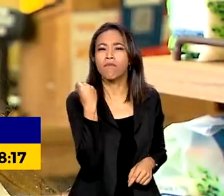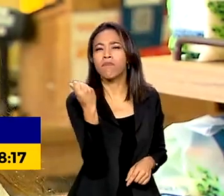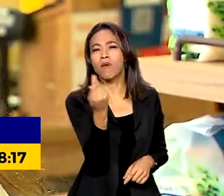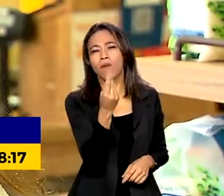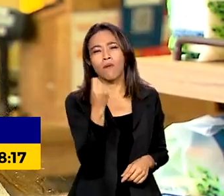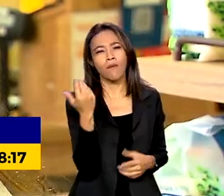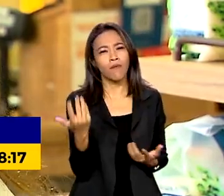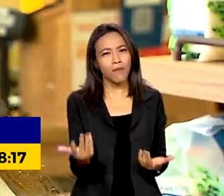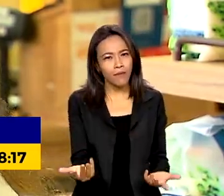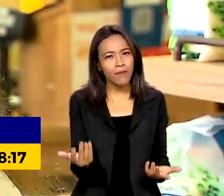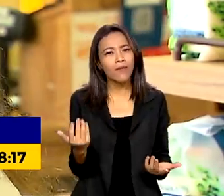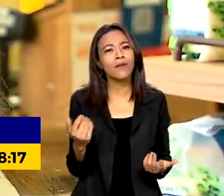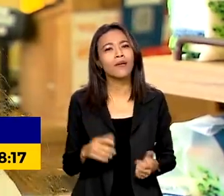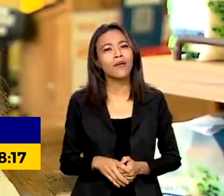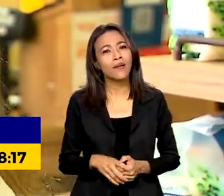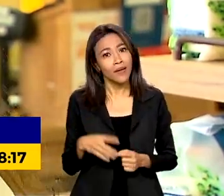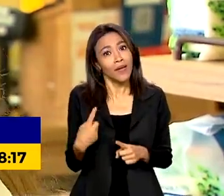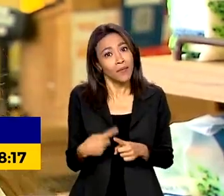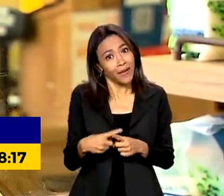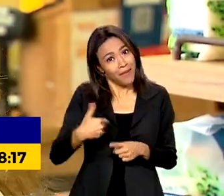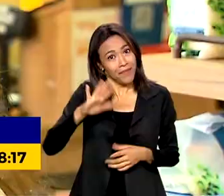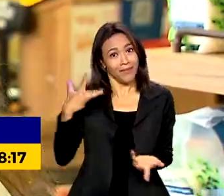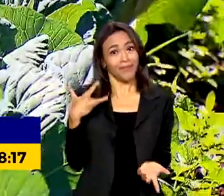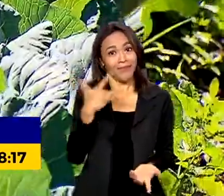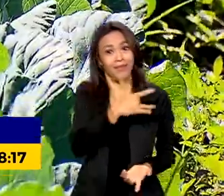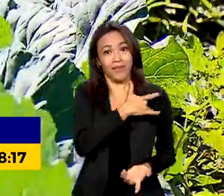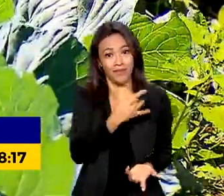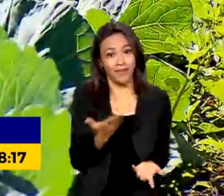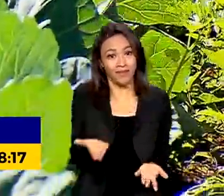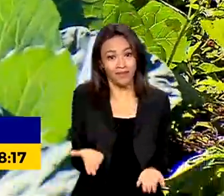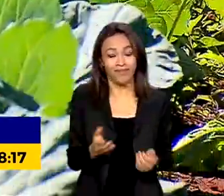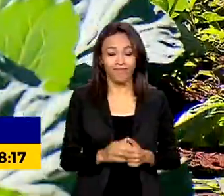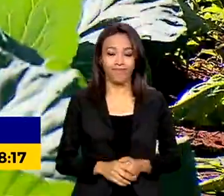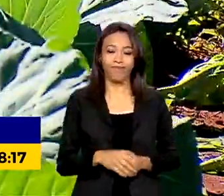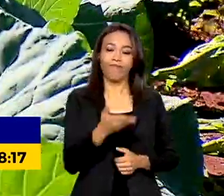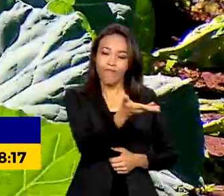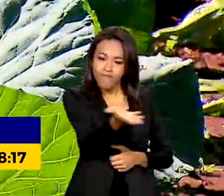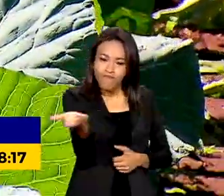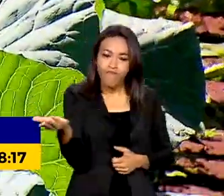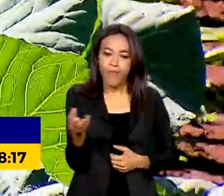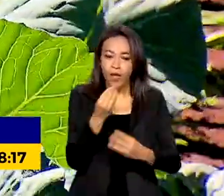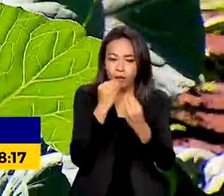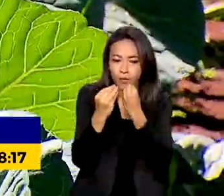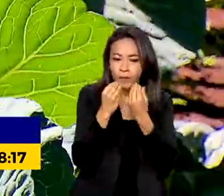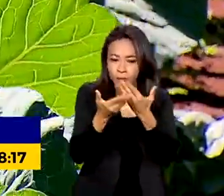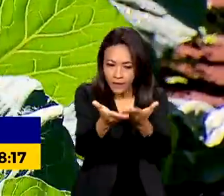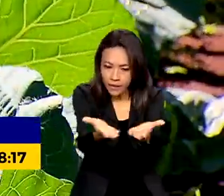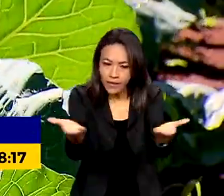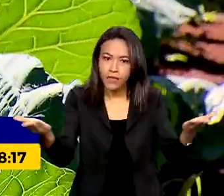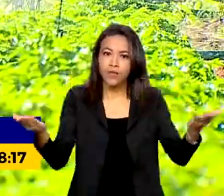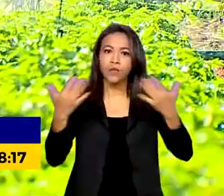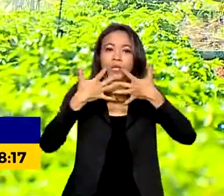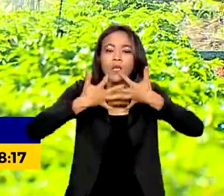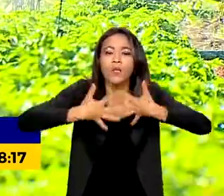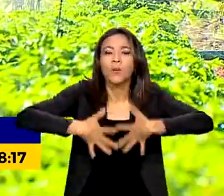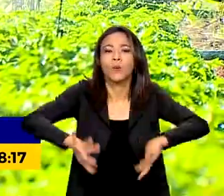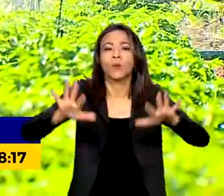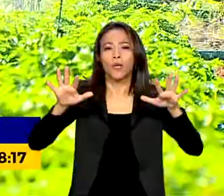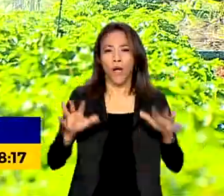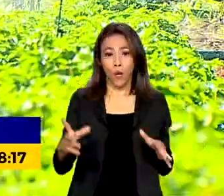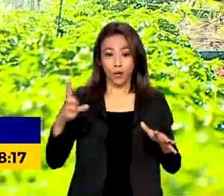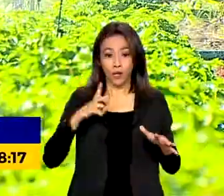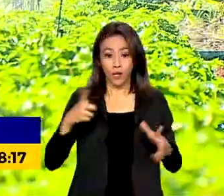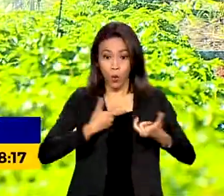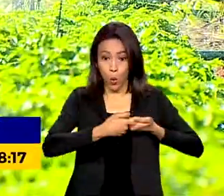orgânicos e por eles serem mais saudáveis um alimento orgânico passa por um sistema de produção onde